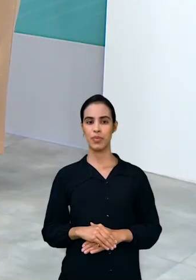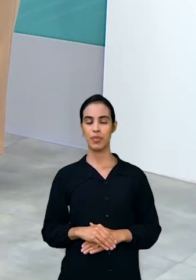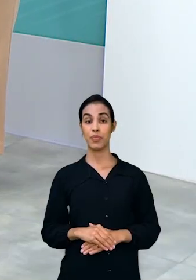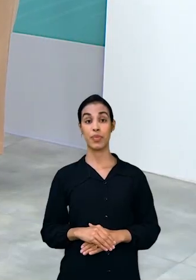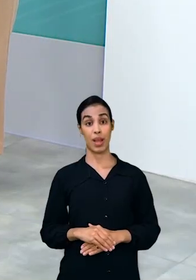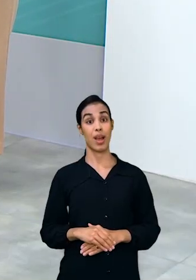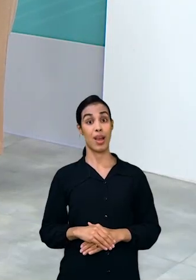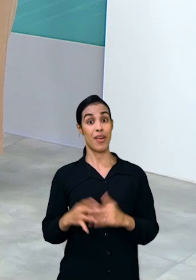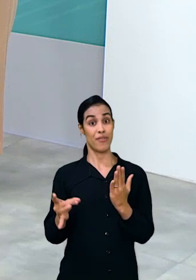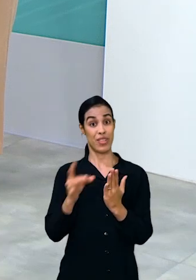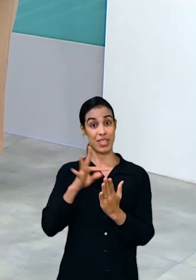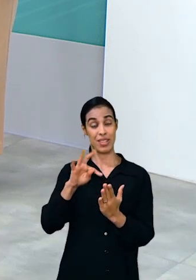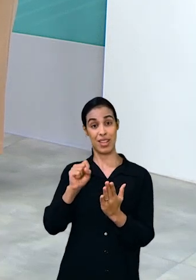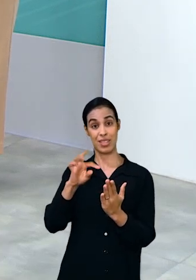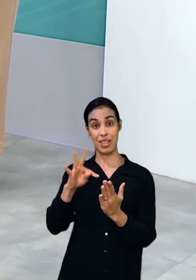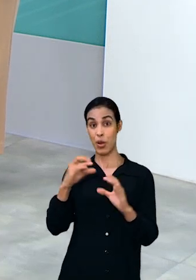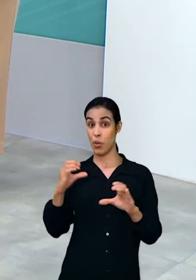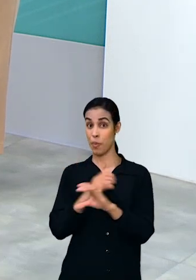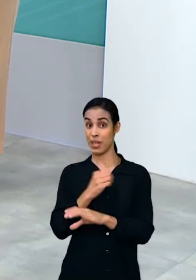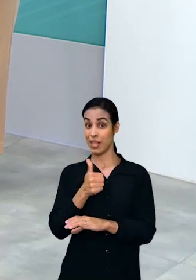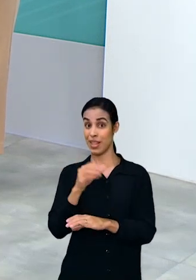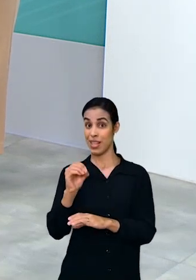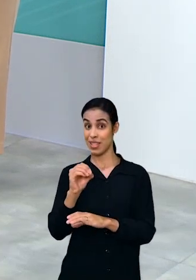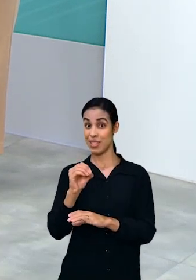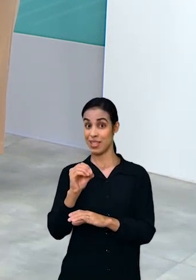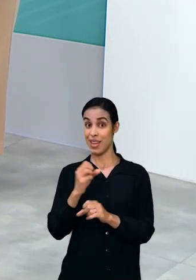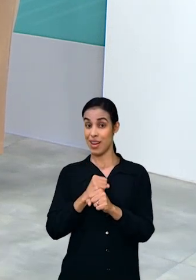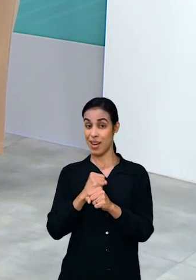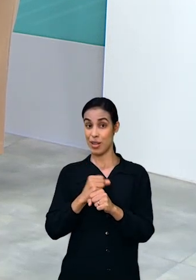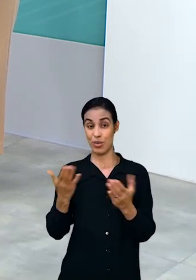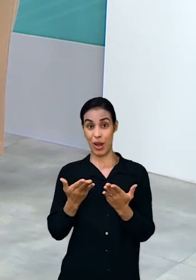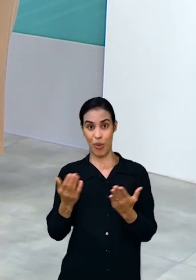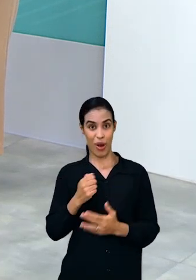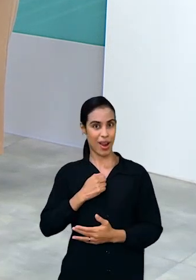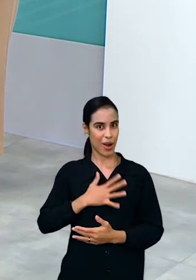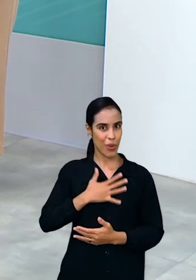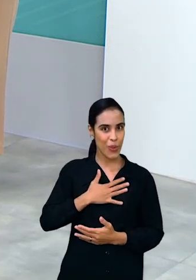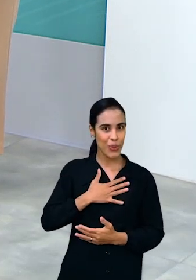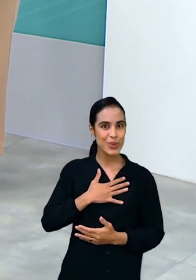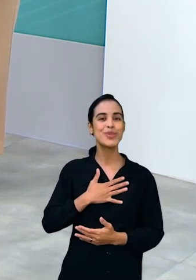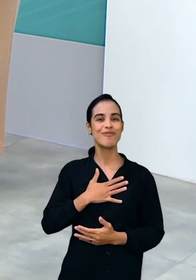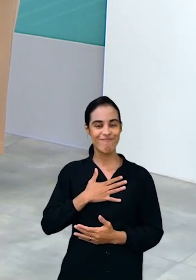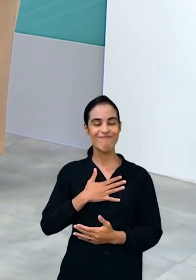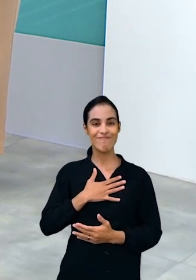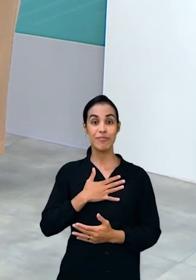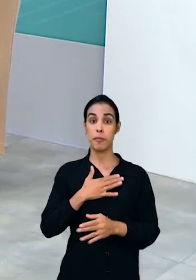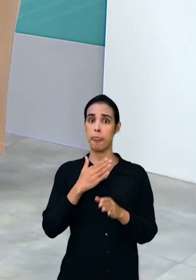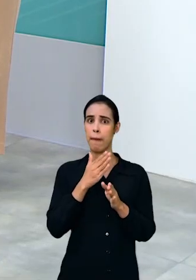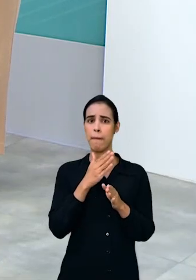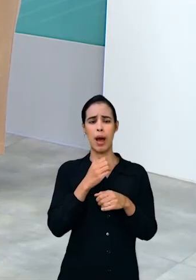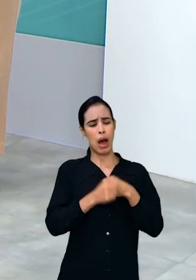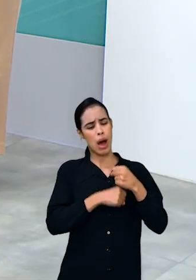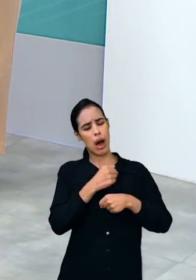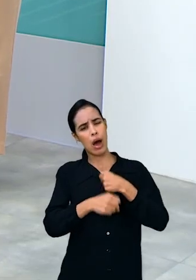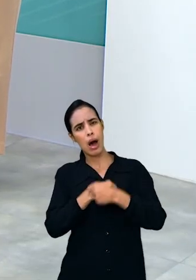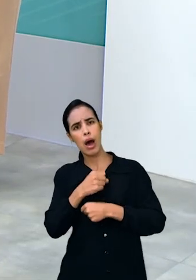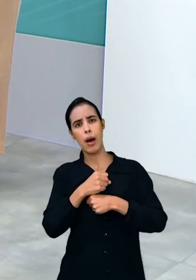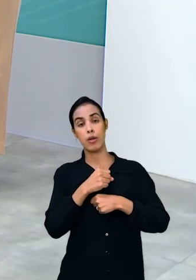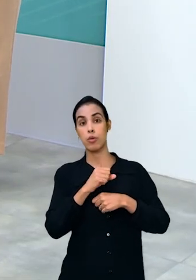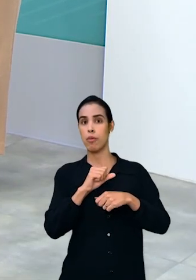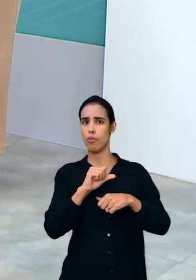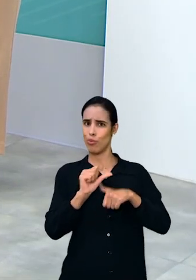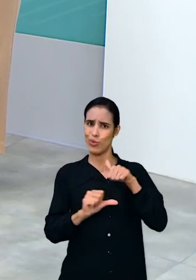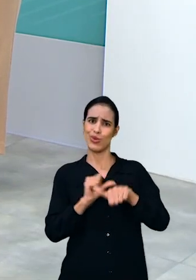O programa Revista TST completa 10 anos, agora em agosto. Muito tempo, né, Anderson? E durante todo esse